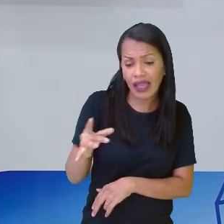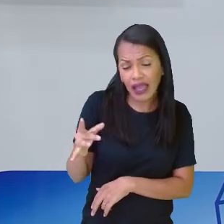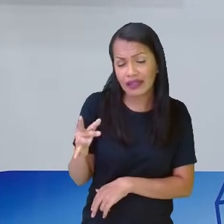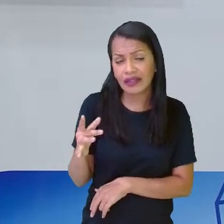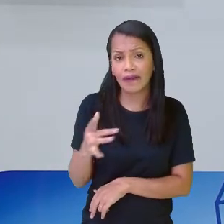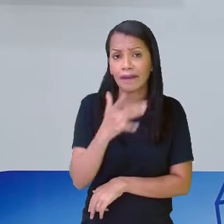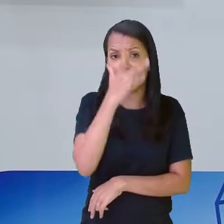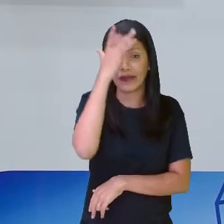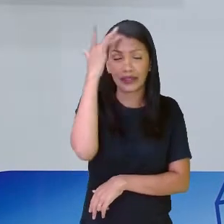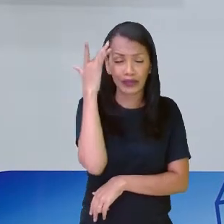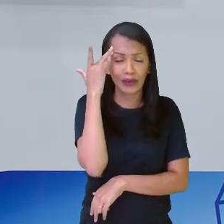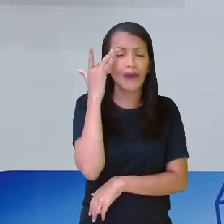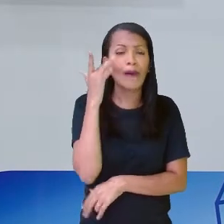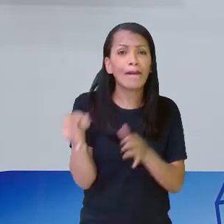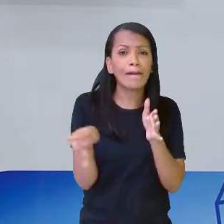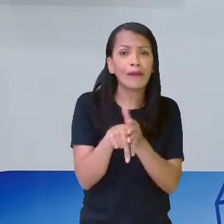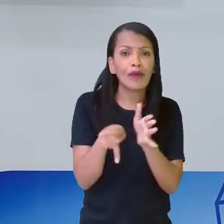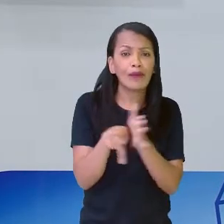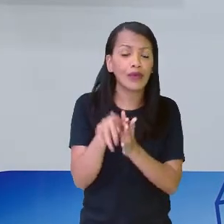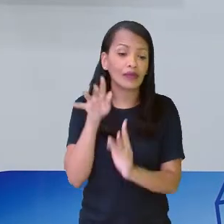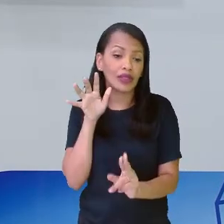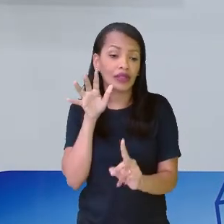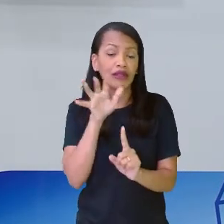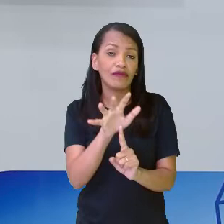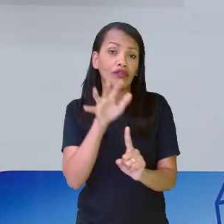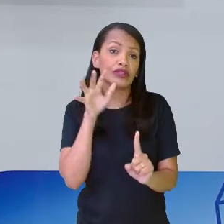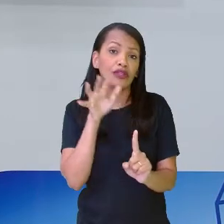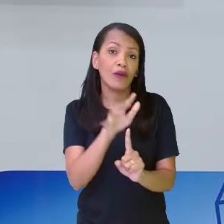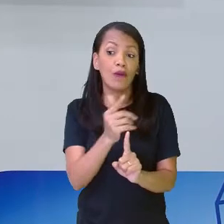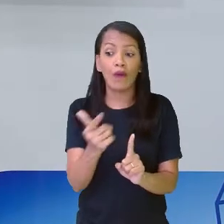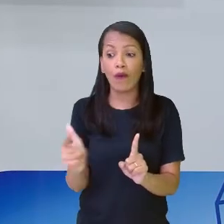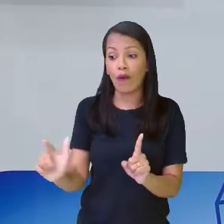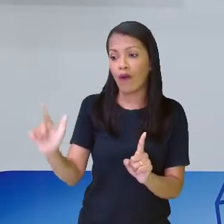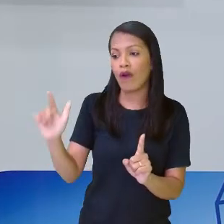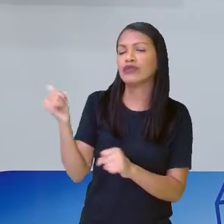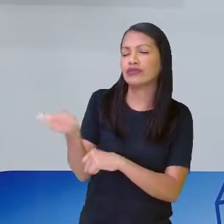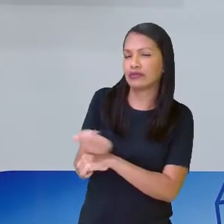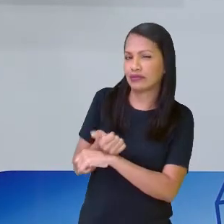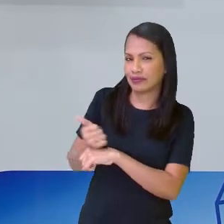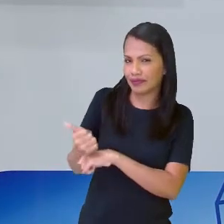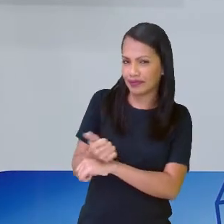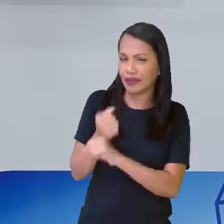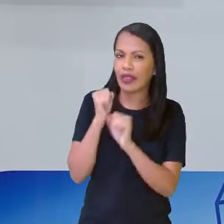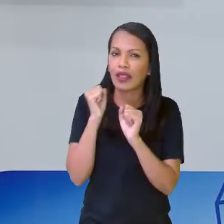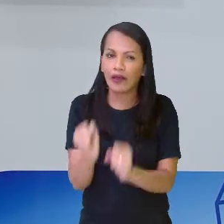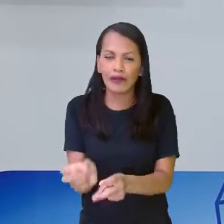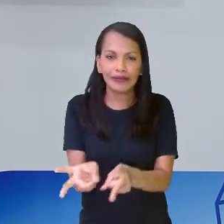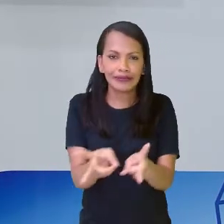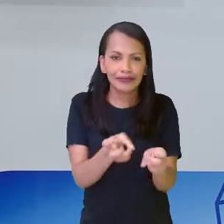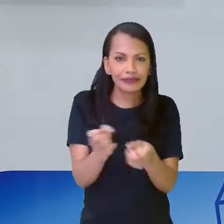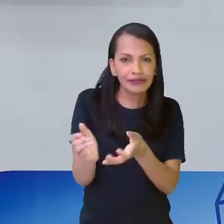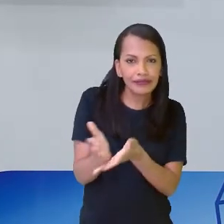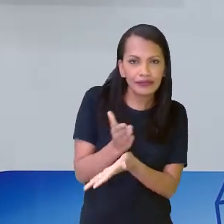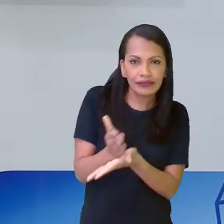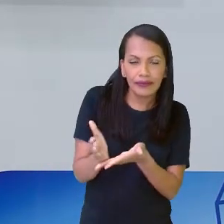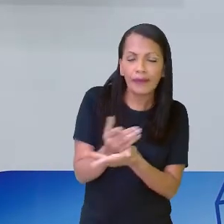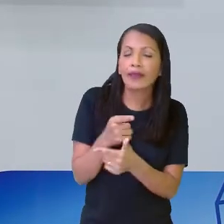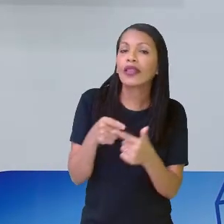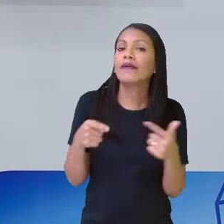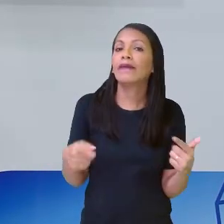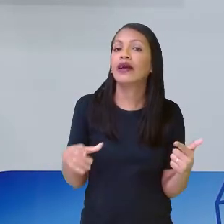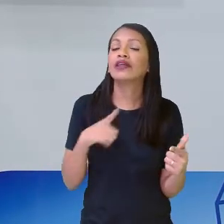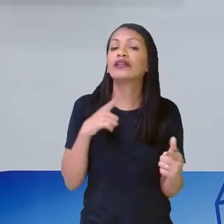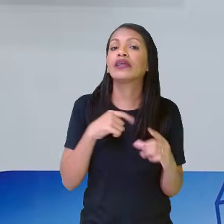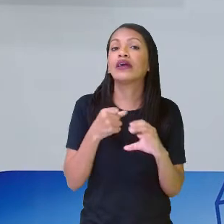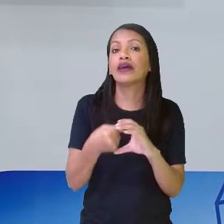estilo, mesmo sendo influenciado por outros artistas. A gente pode perceber traços de um artista ou outro, mas ele vai ter ali a